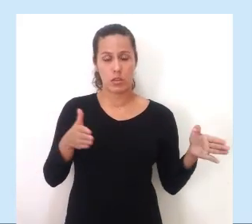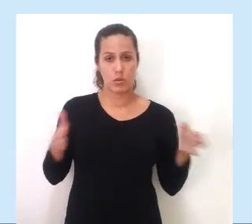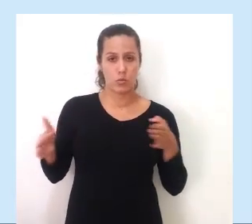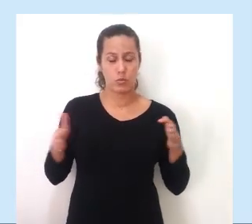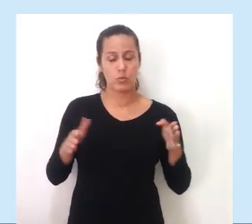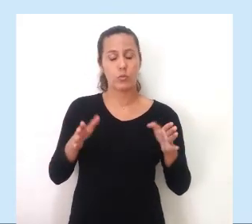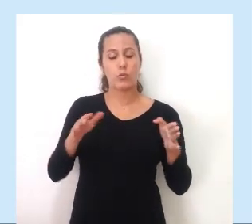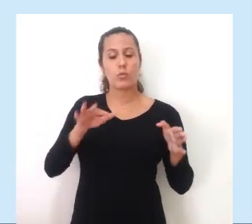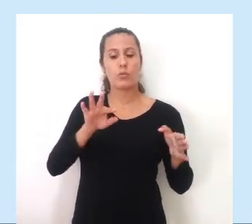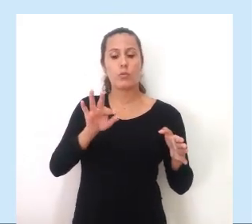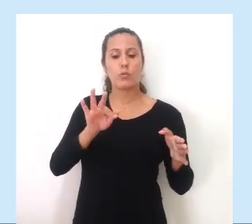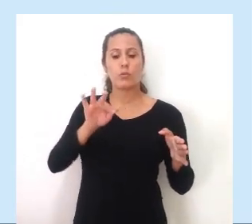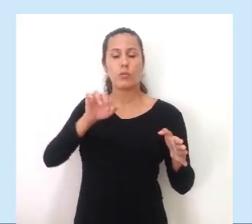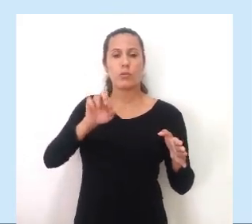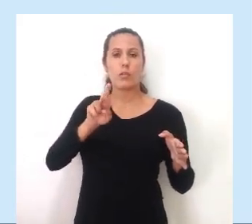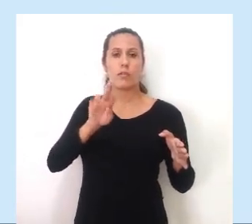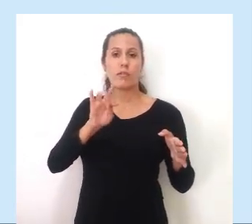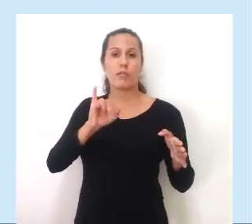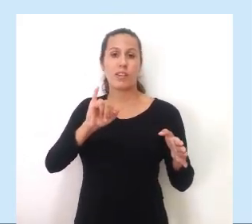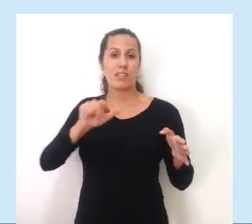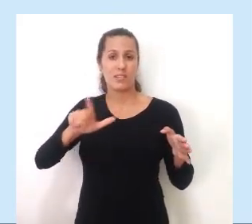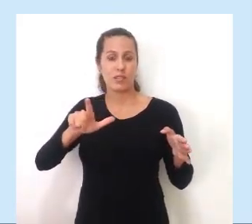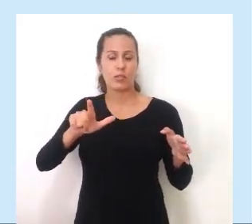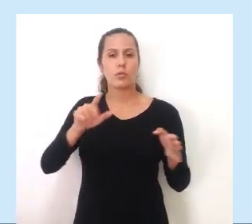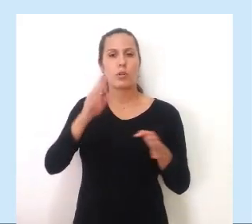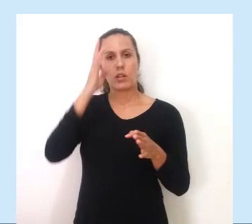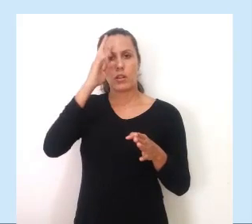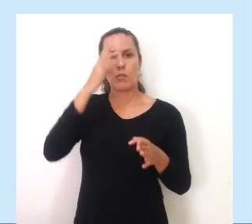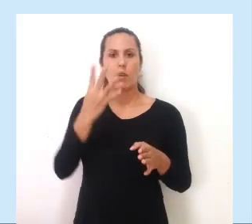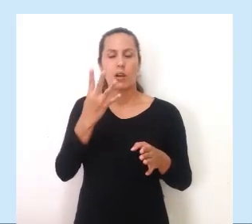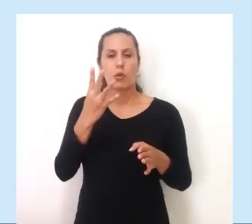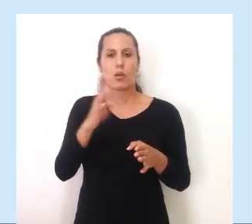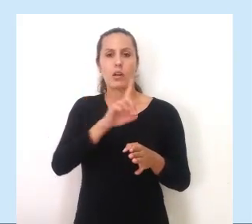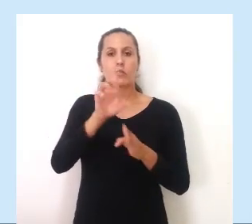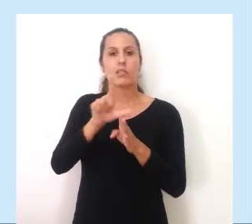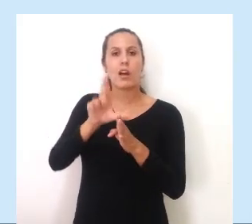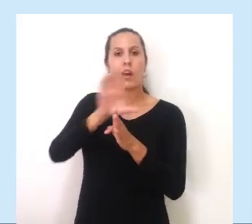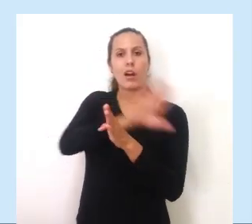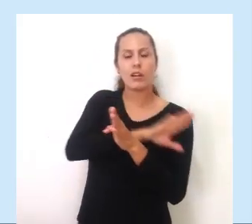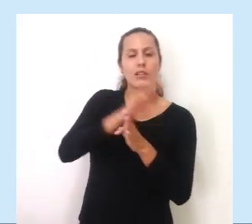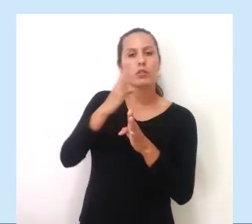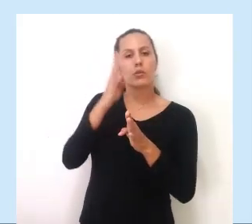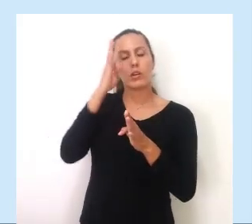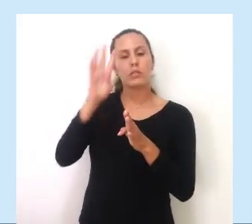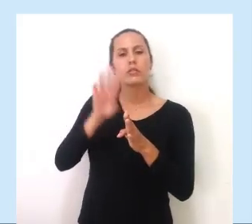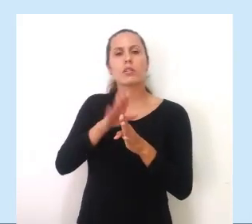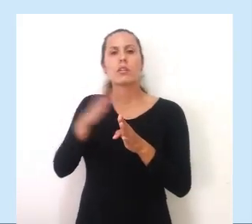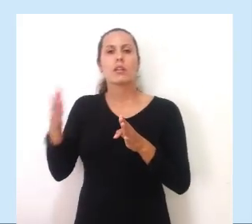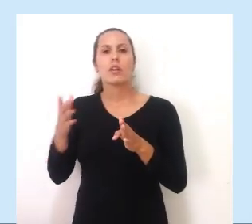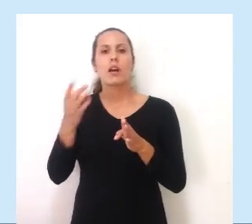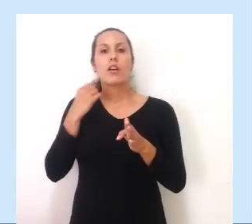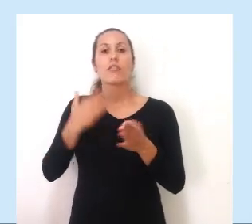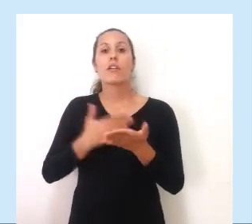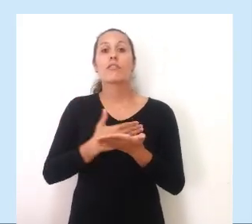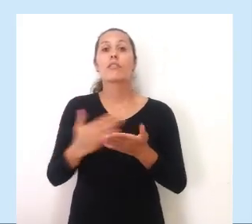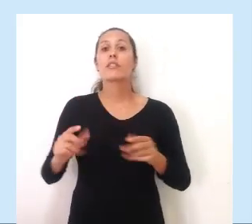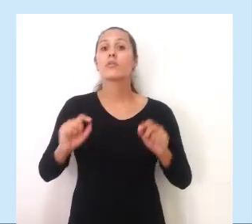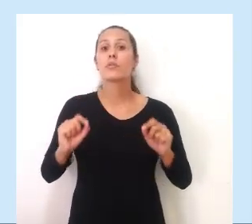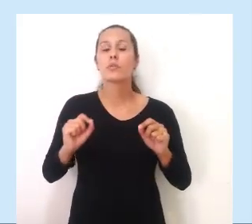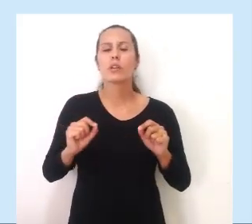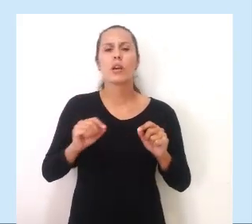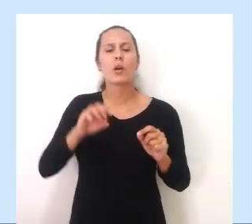durante esse período fértil, 4 dias antes, 4 dias depois, elas vão apresentar um